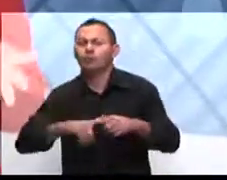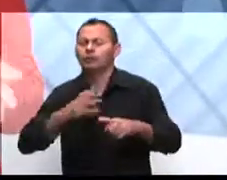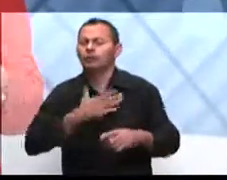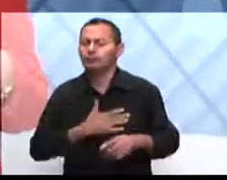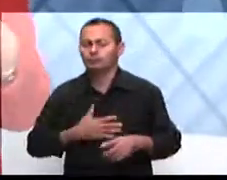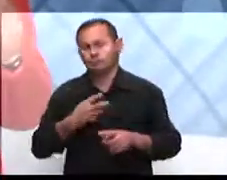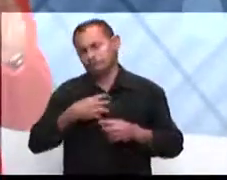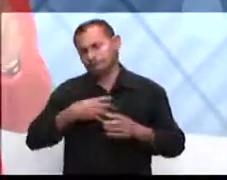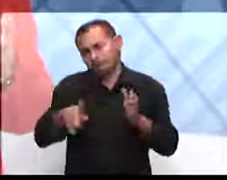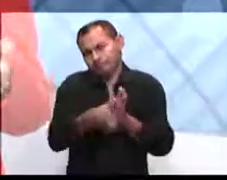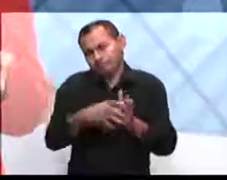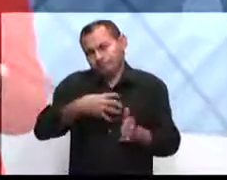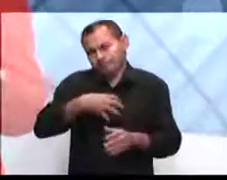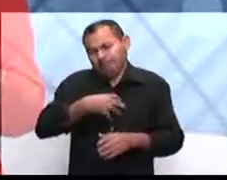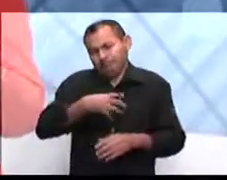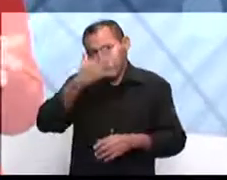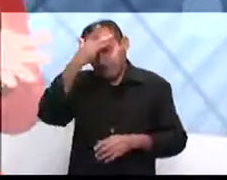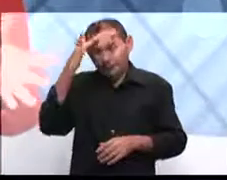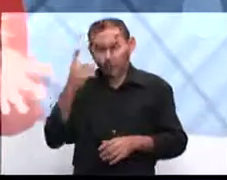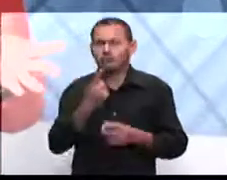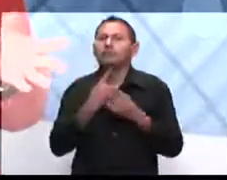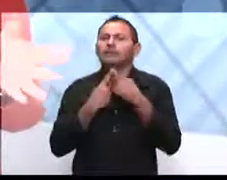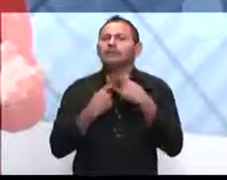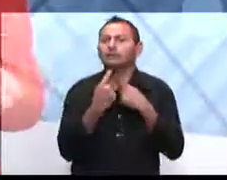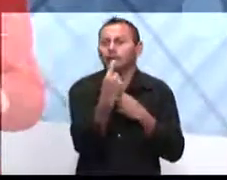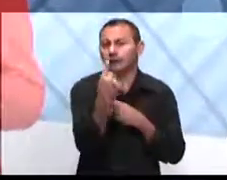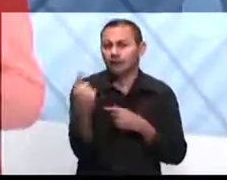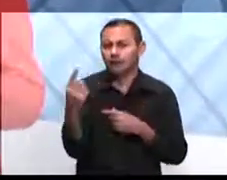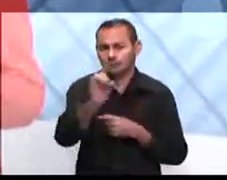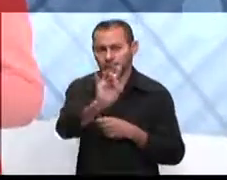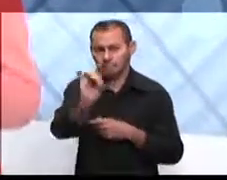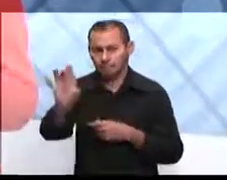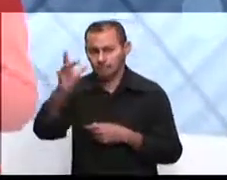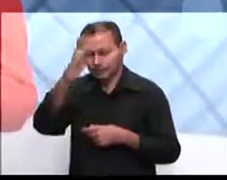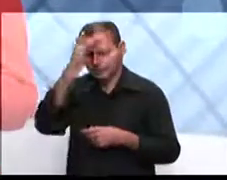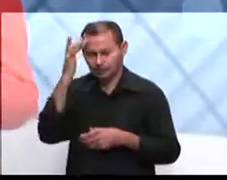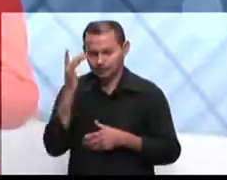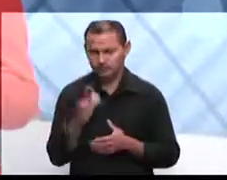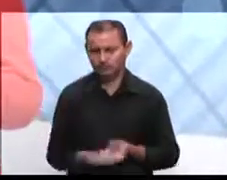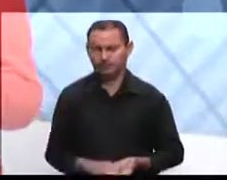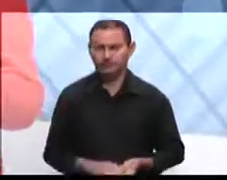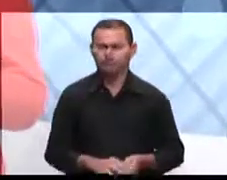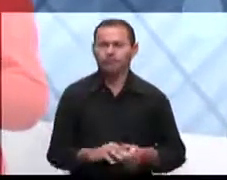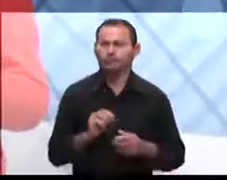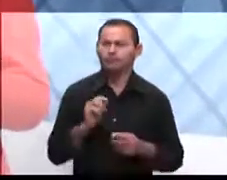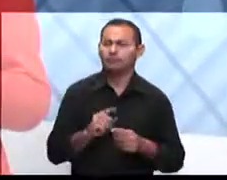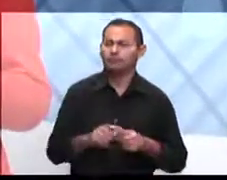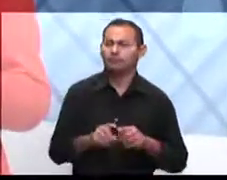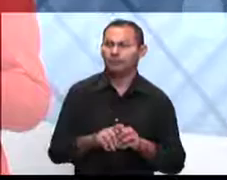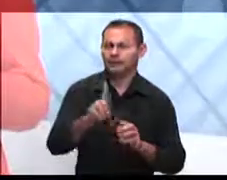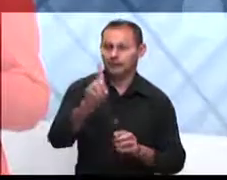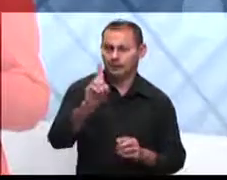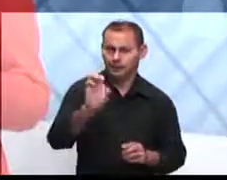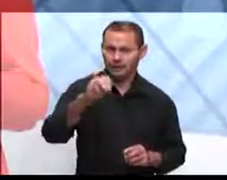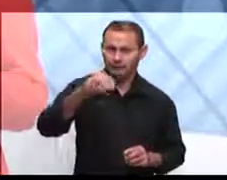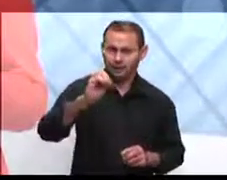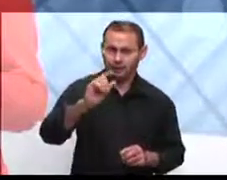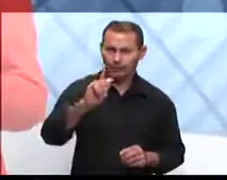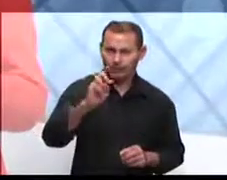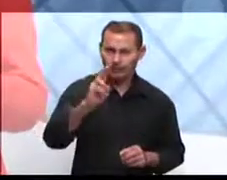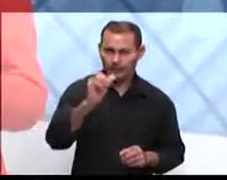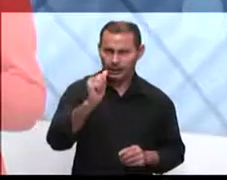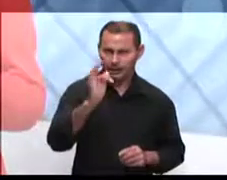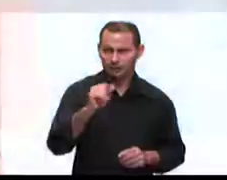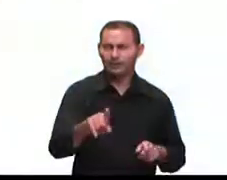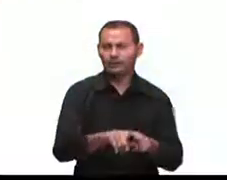motivacionais, né? Individuais de cada um. E ainda, além da demográfica e psicográfica,